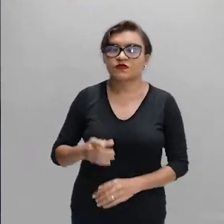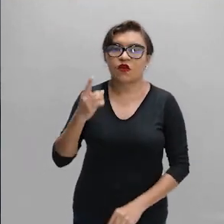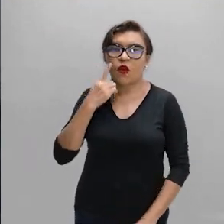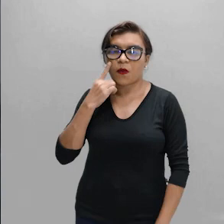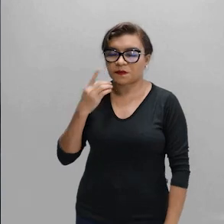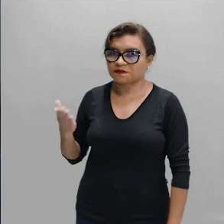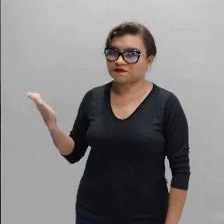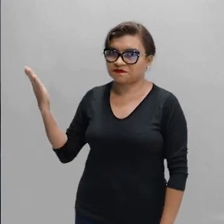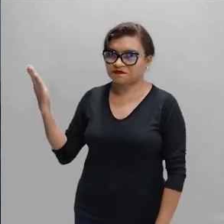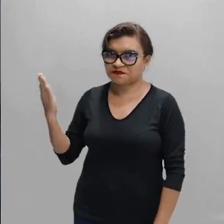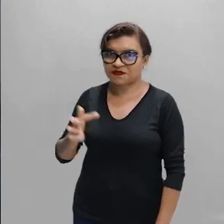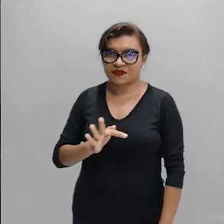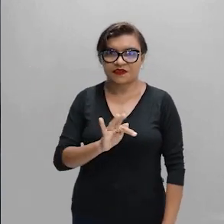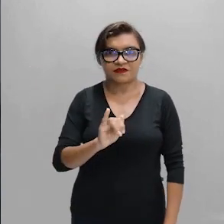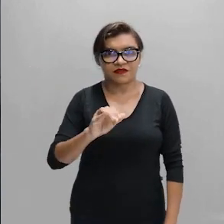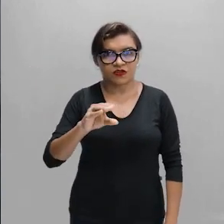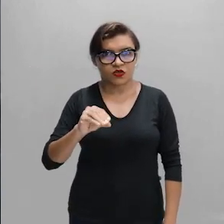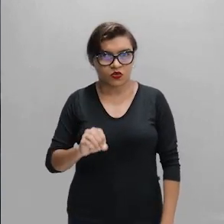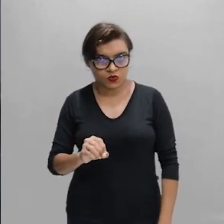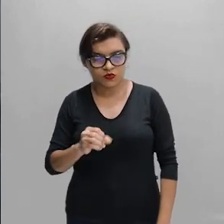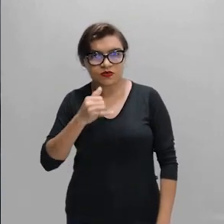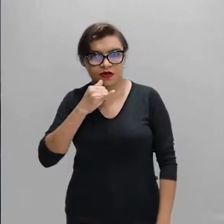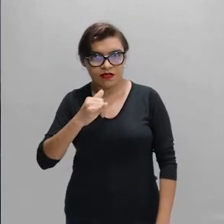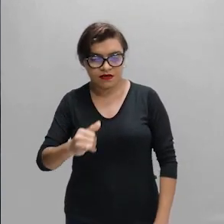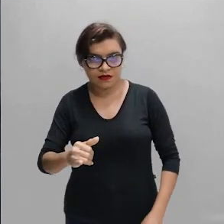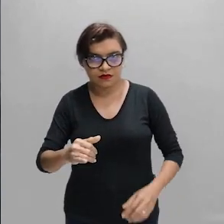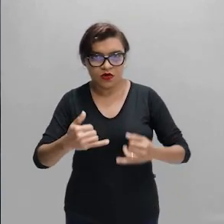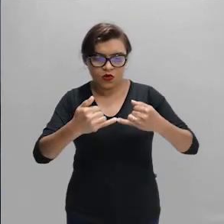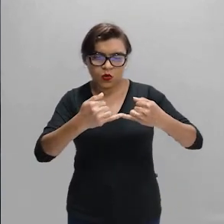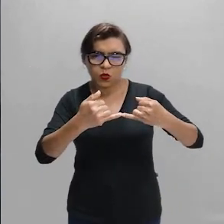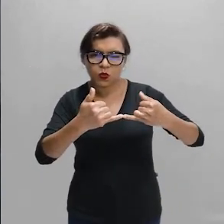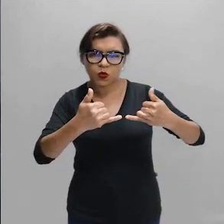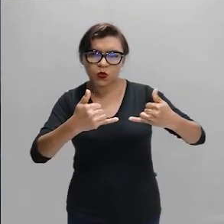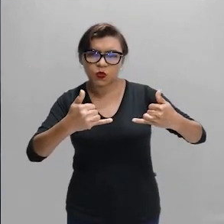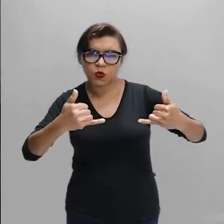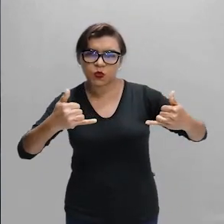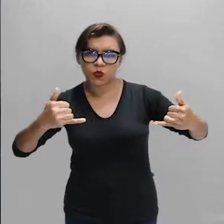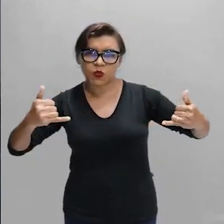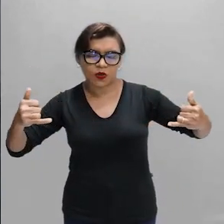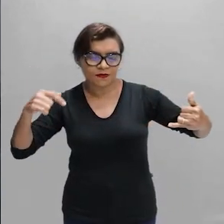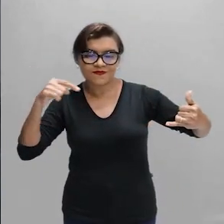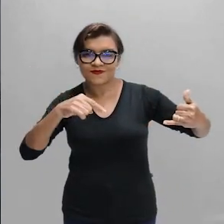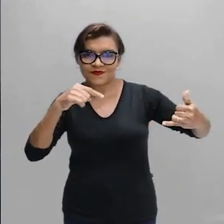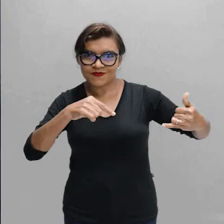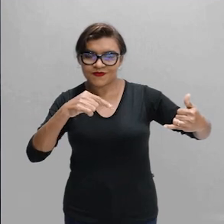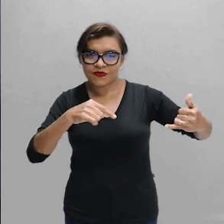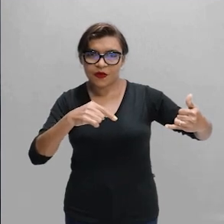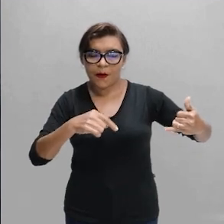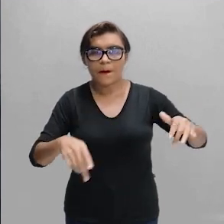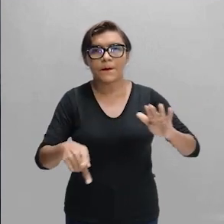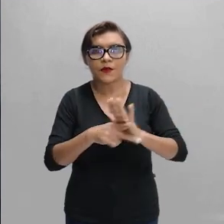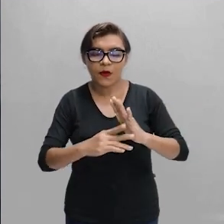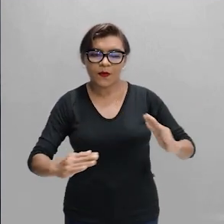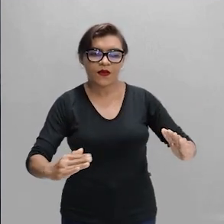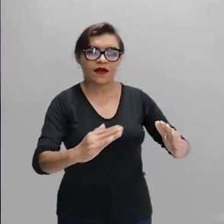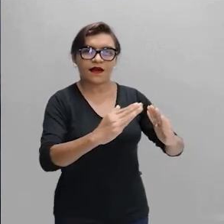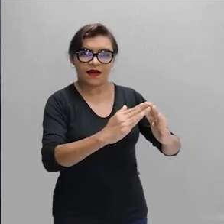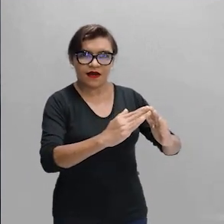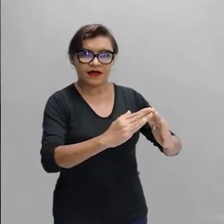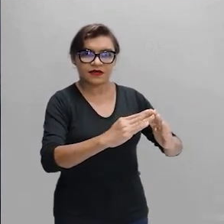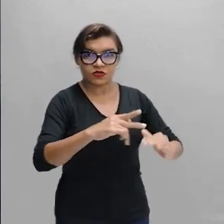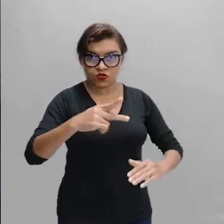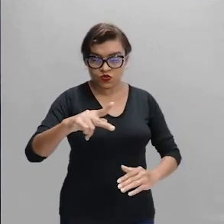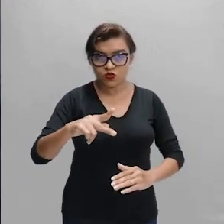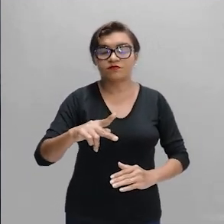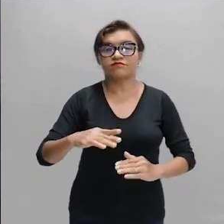Esses fios elétricos que tem na sua casa. Esses fios de eletricidade, eles são materiais condutores.